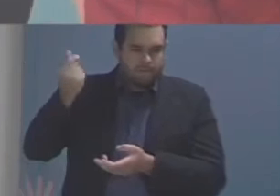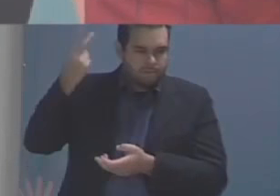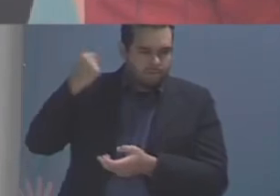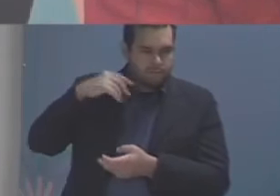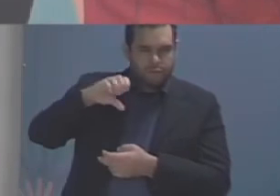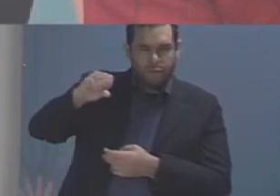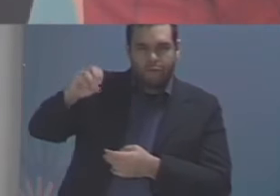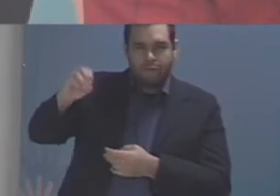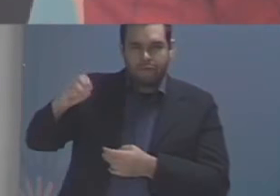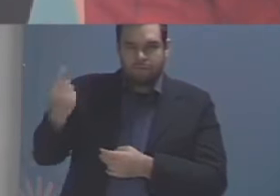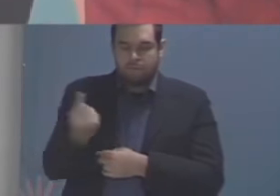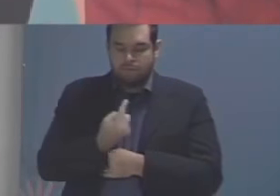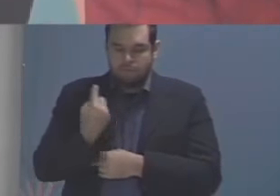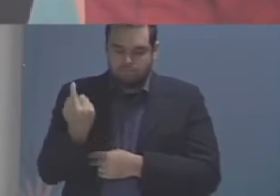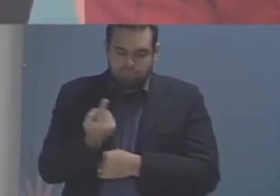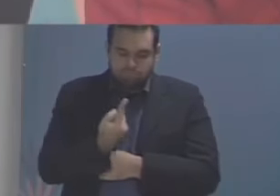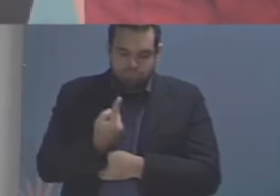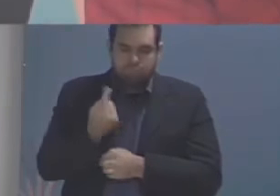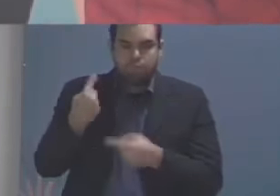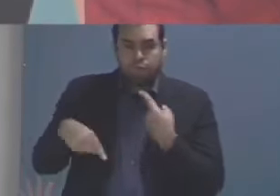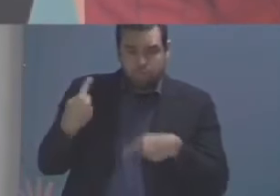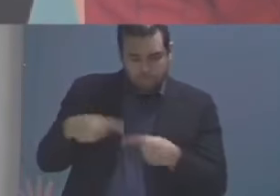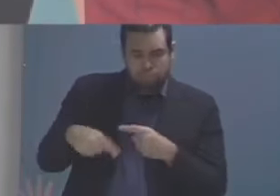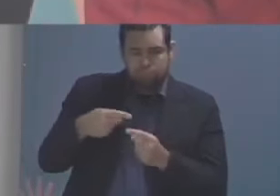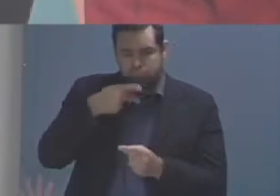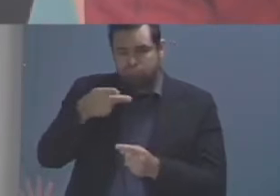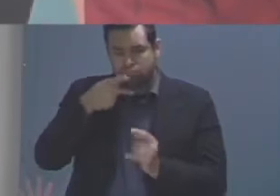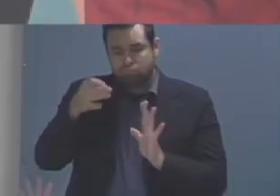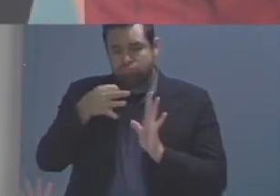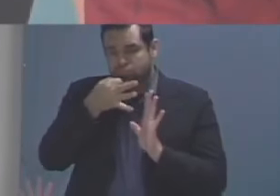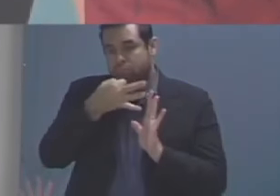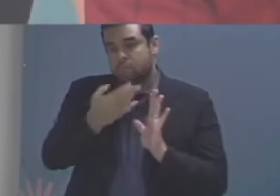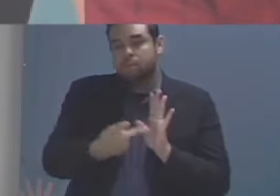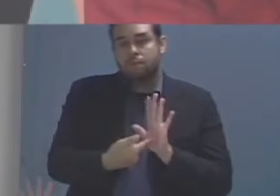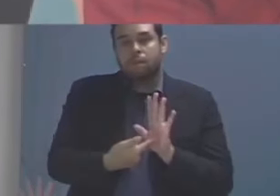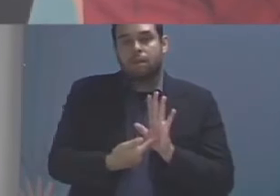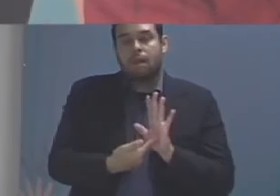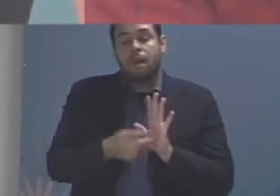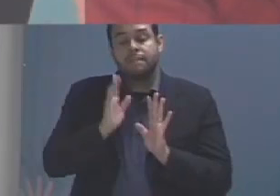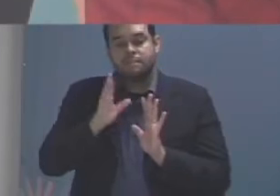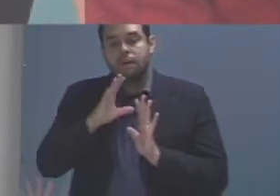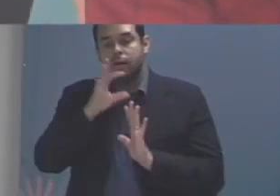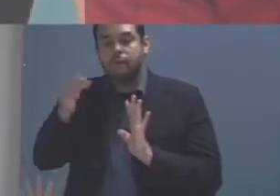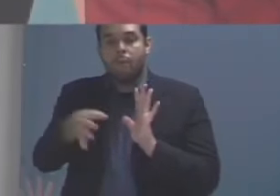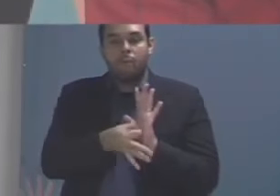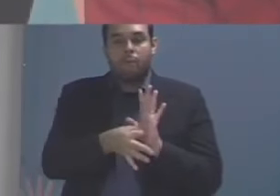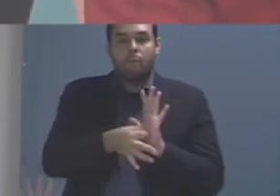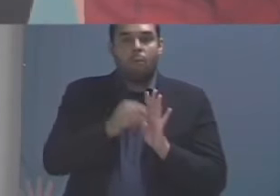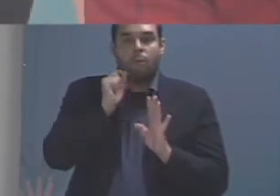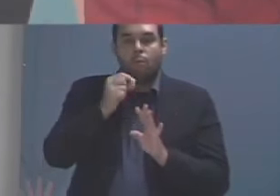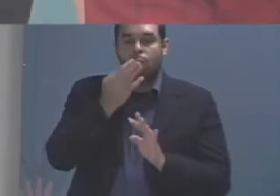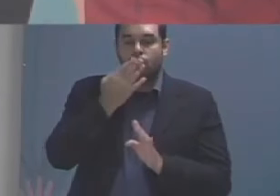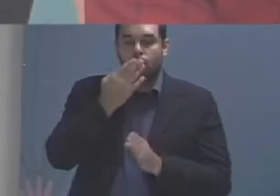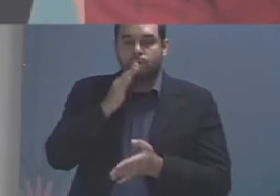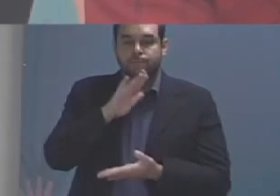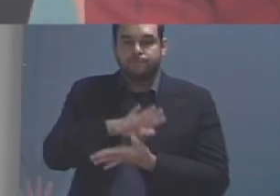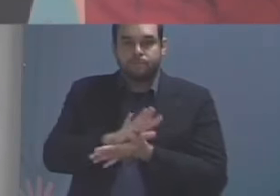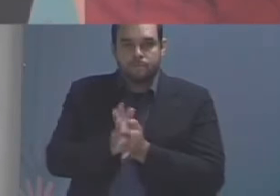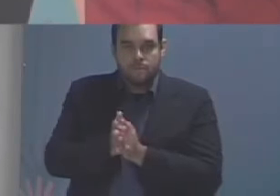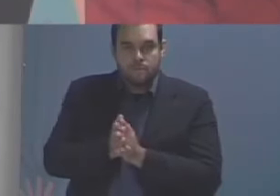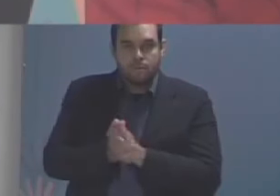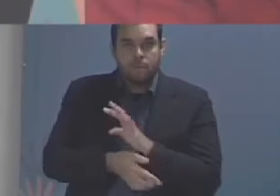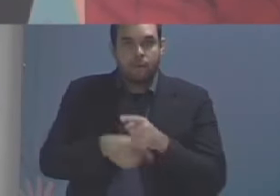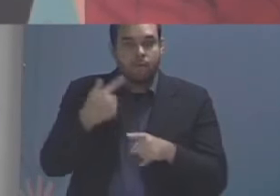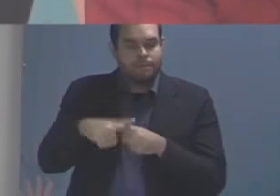nos anos 90 nós colocamos. E uma das coisas que é colocada na questão do racismo é que